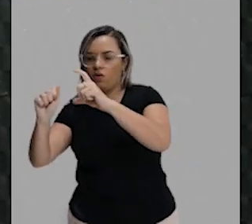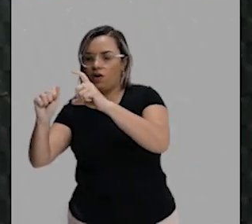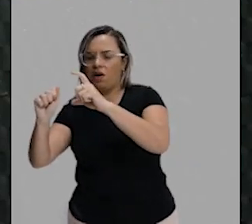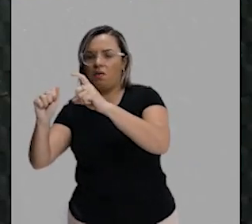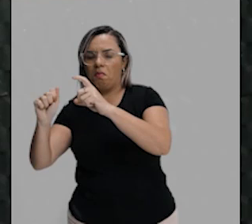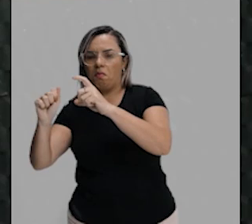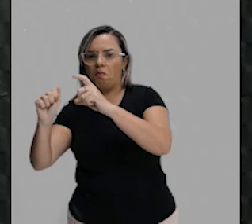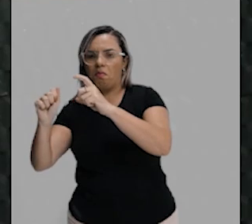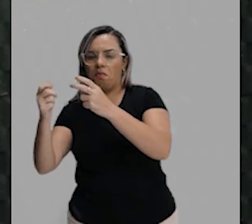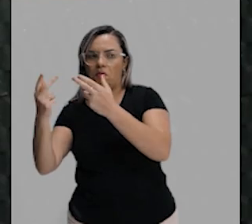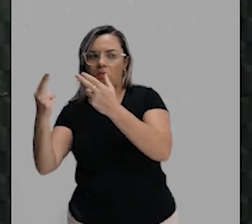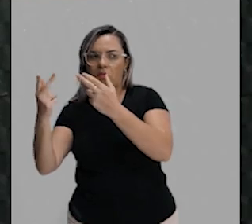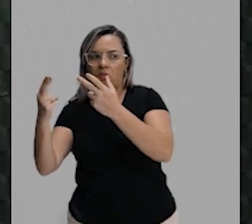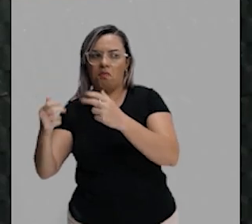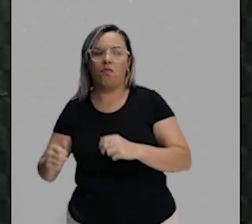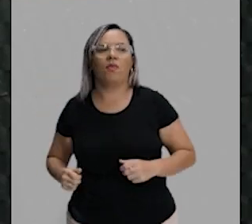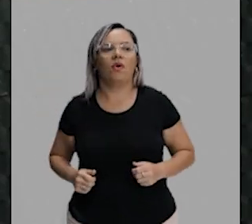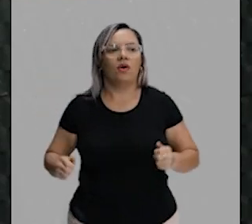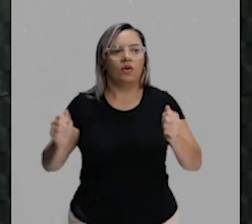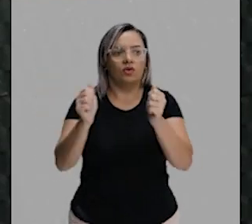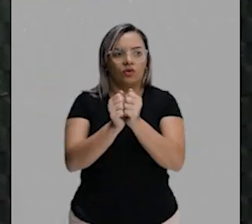coisa. Vai ficar